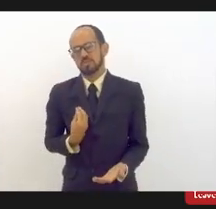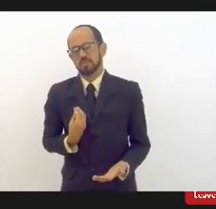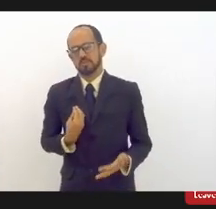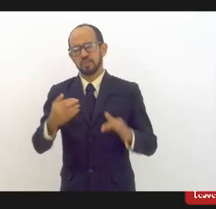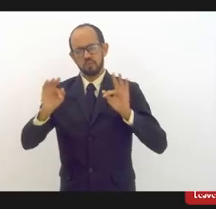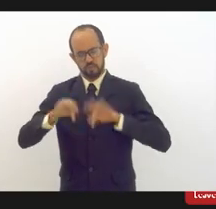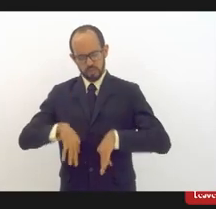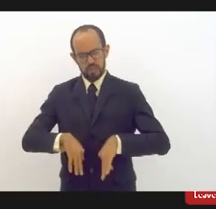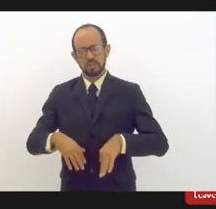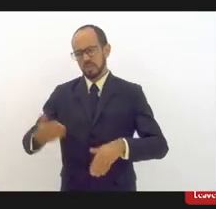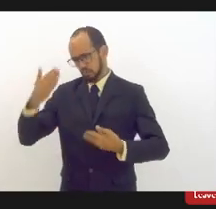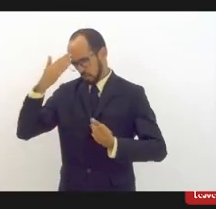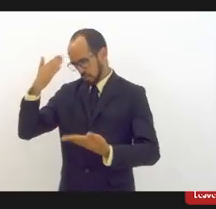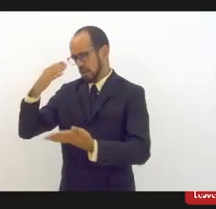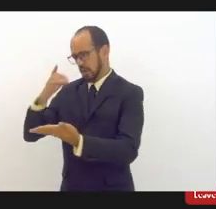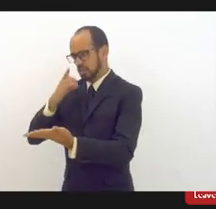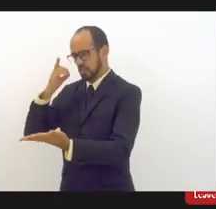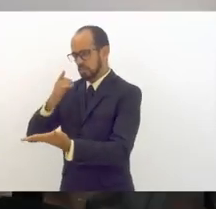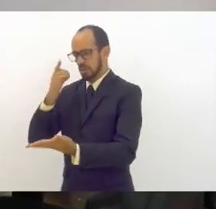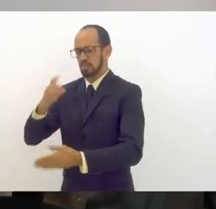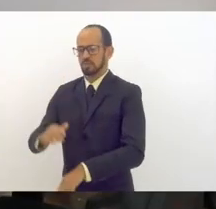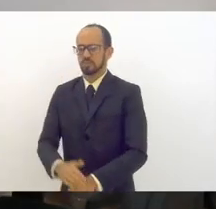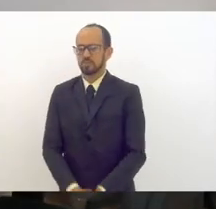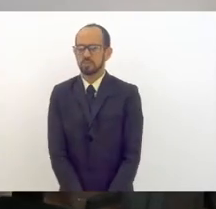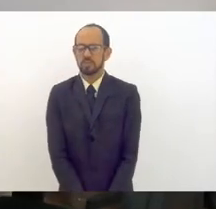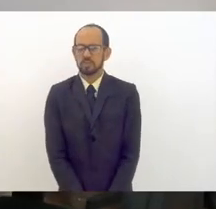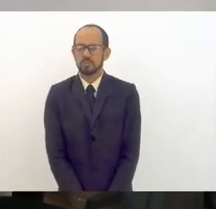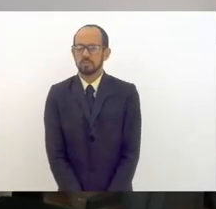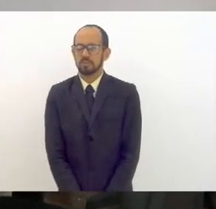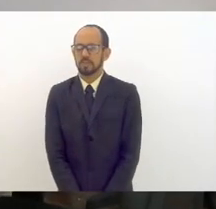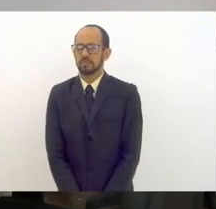Concluir já. Obrigada, deputado.